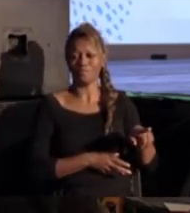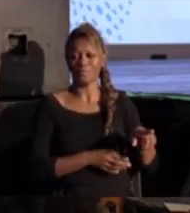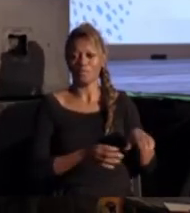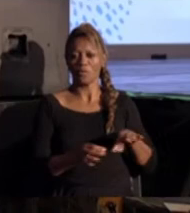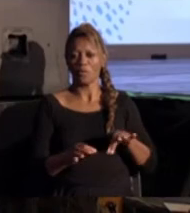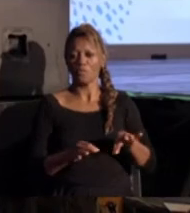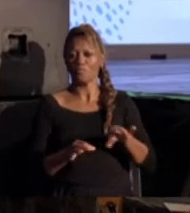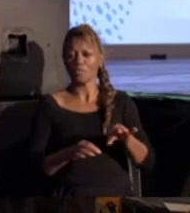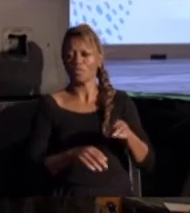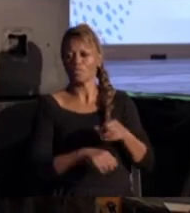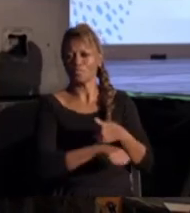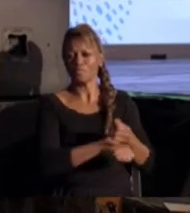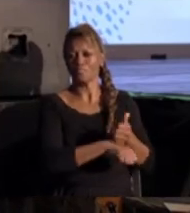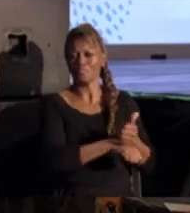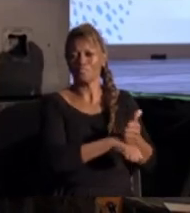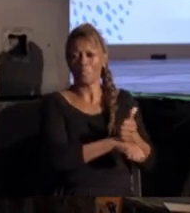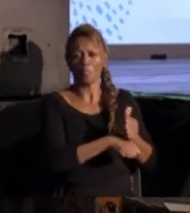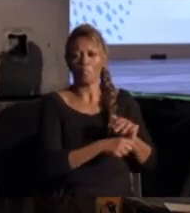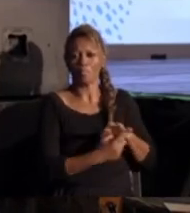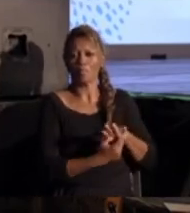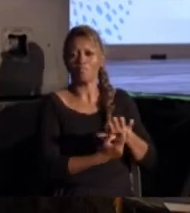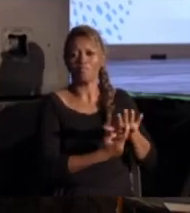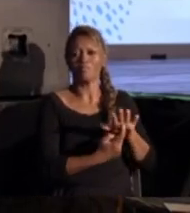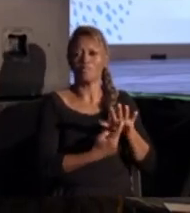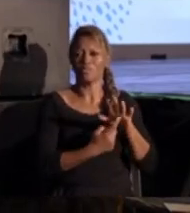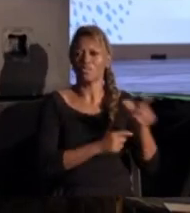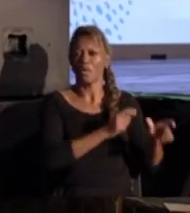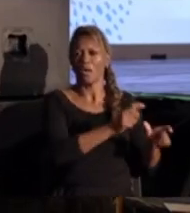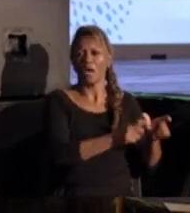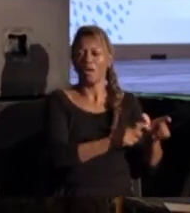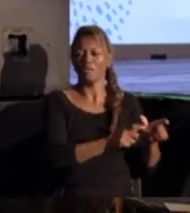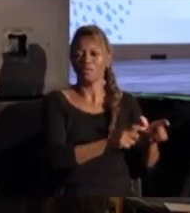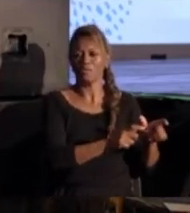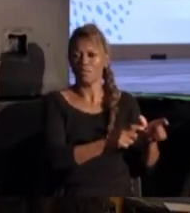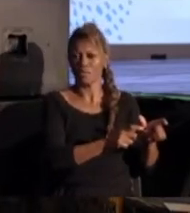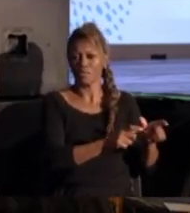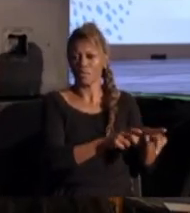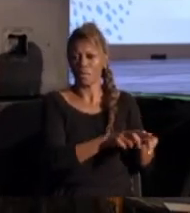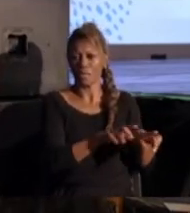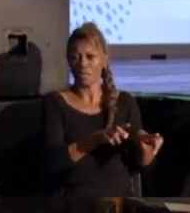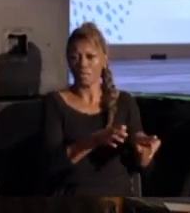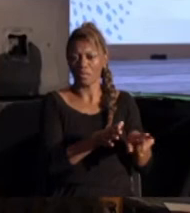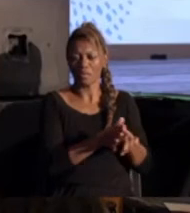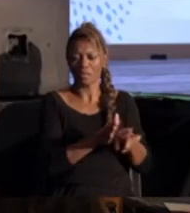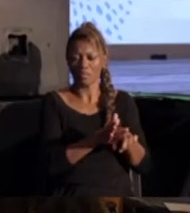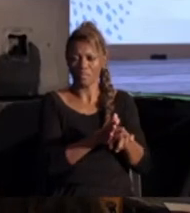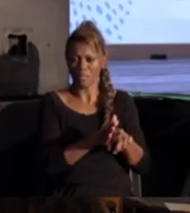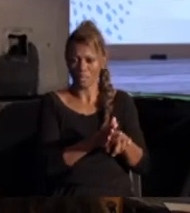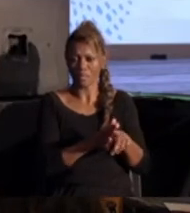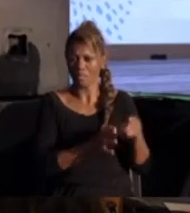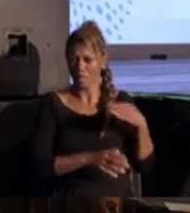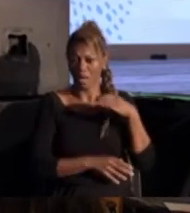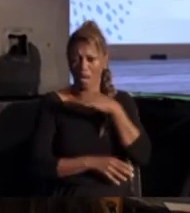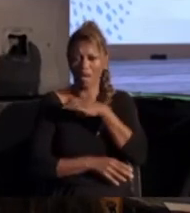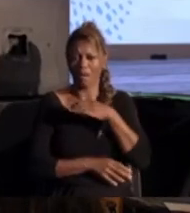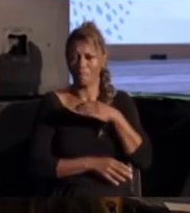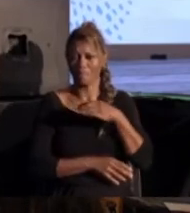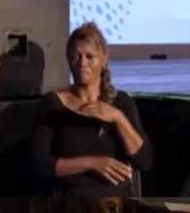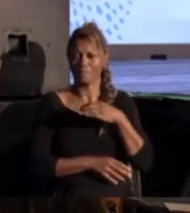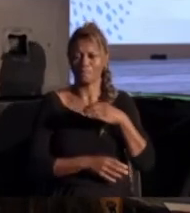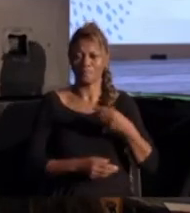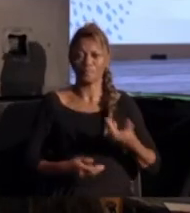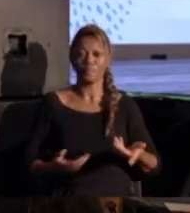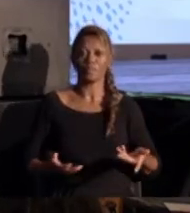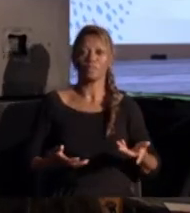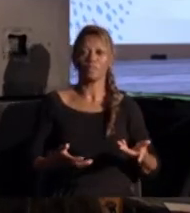a profissão tinha e tem com relação às questões existenciais nossas, as coisas imediatas que estão colocadas aí,